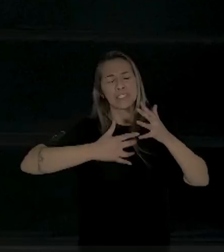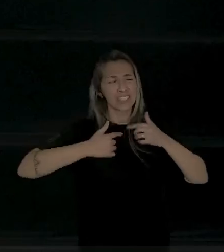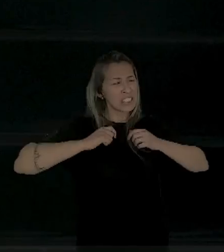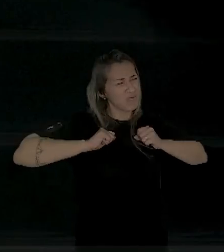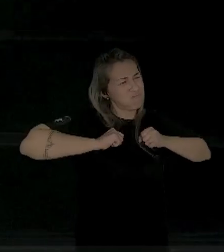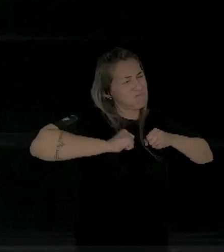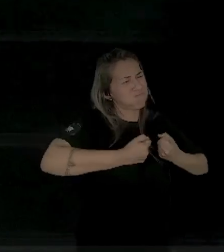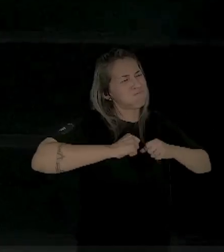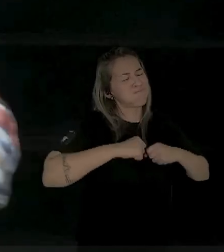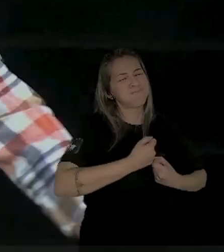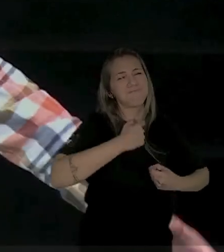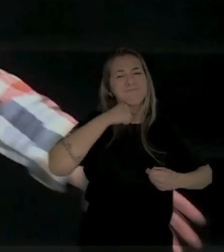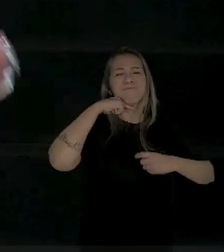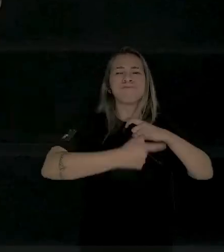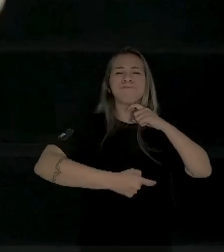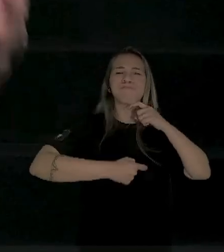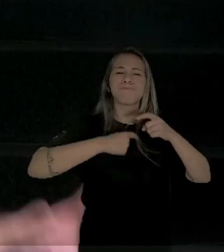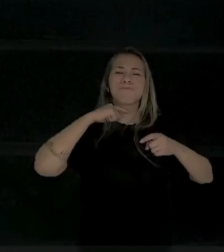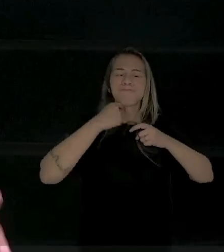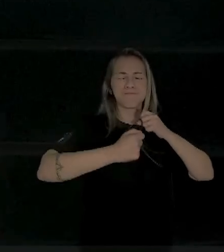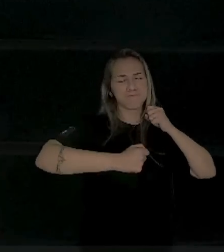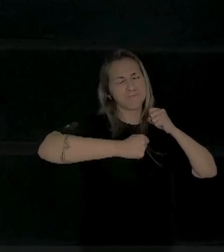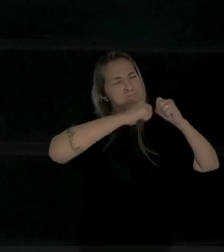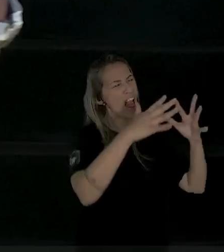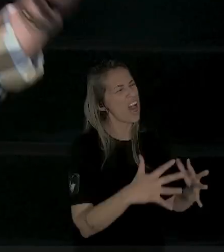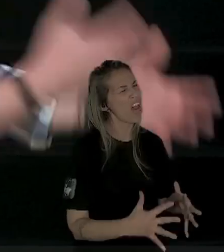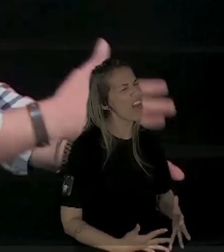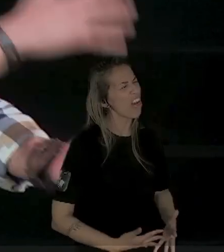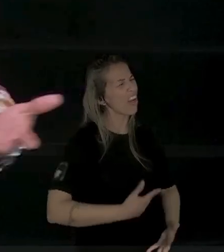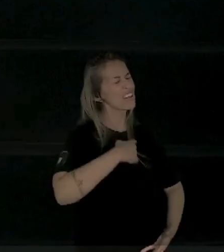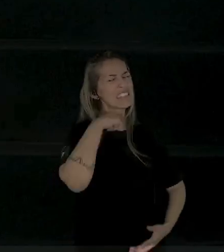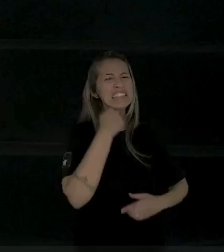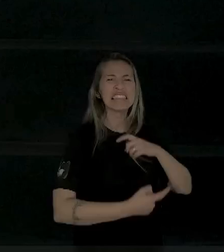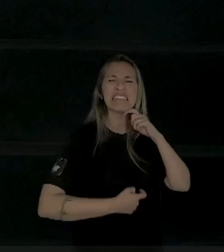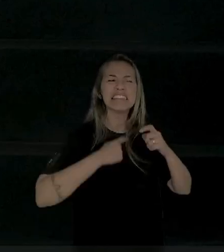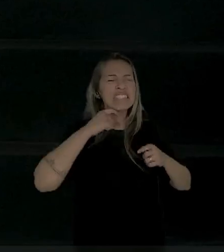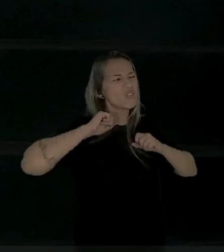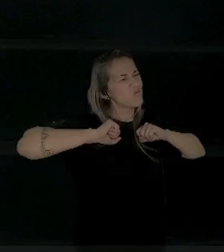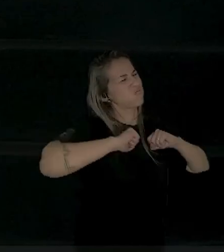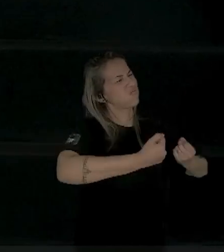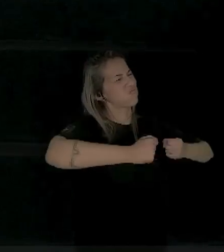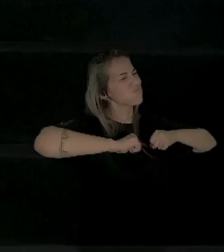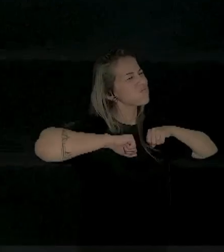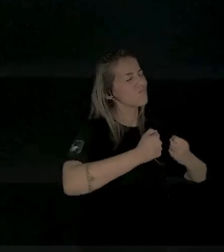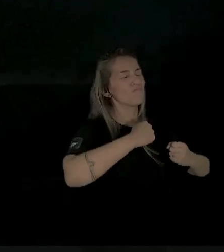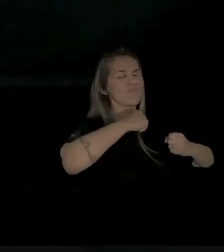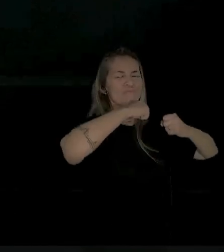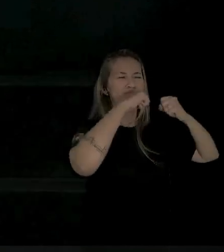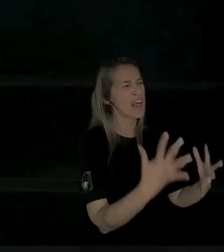para organizar as coisas, o terremoto vem e derruba tudo de novo. Por mais que eu me esforce para empilhar minhas emoções,